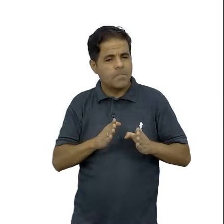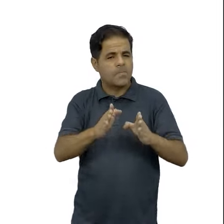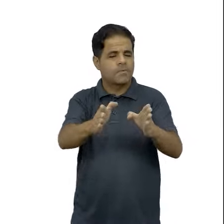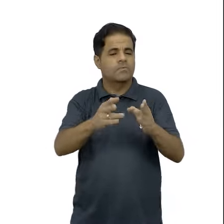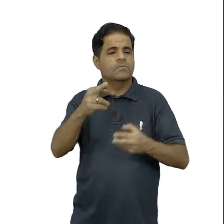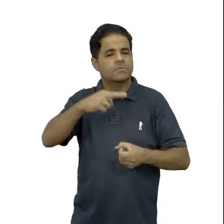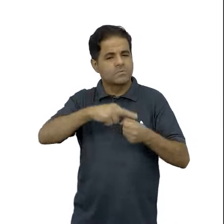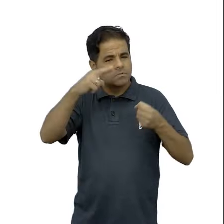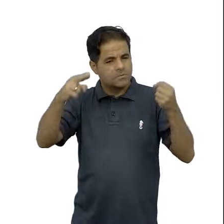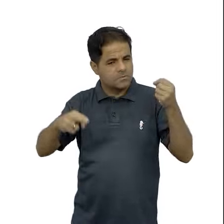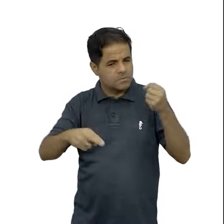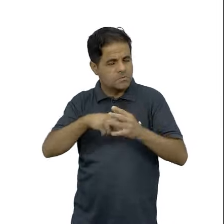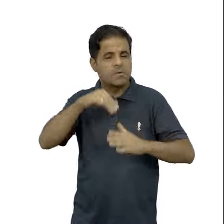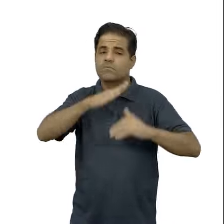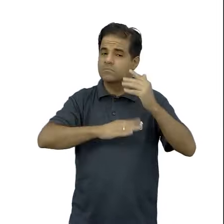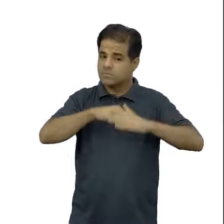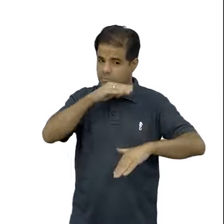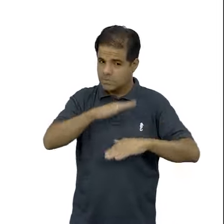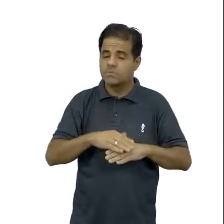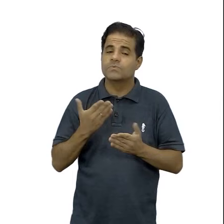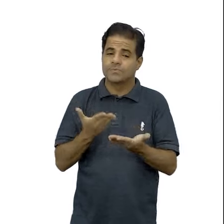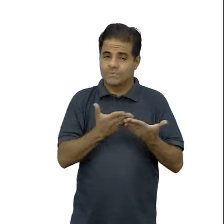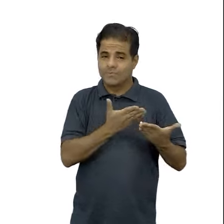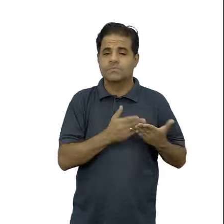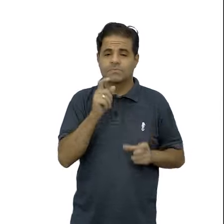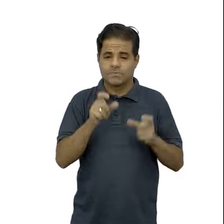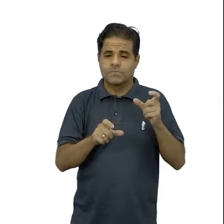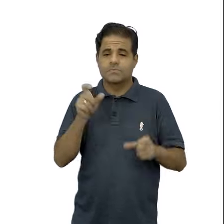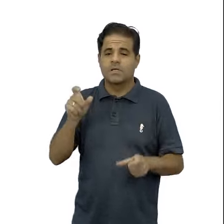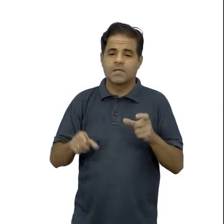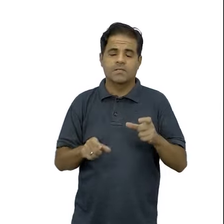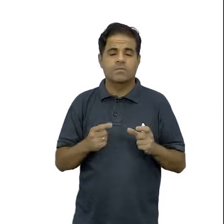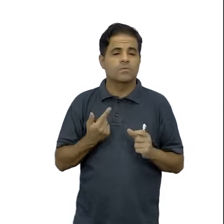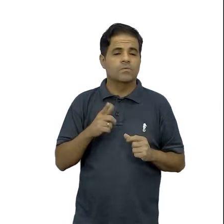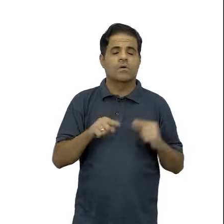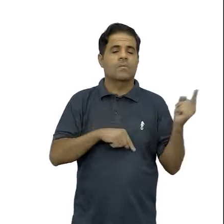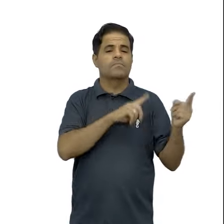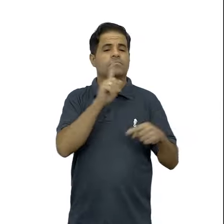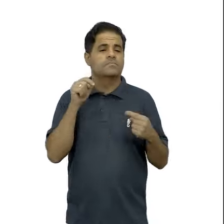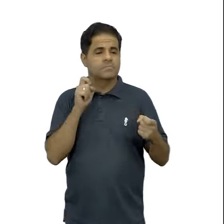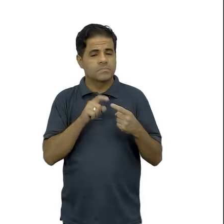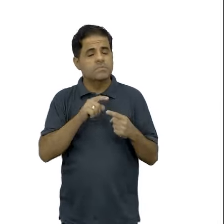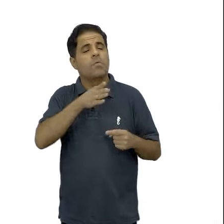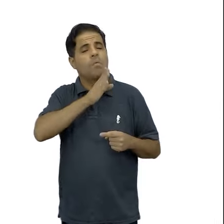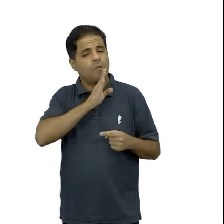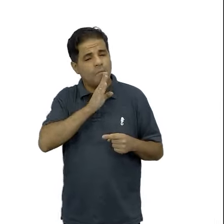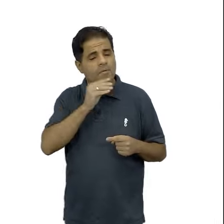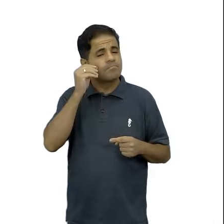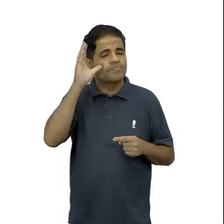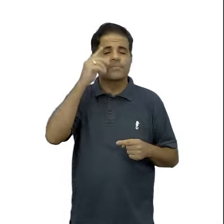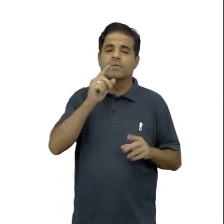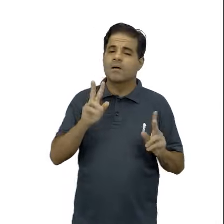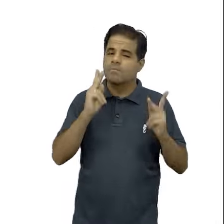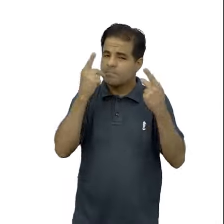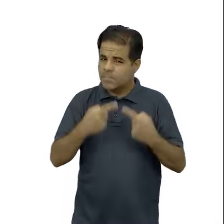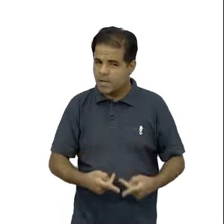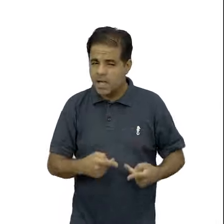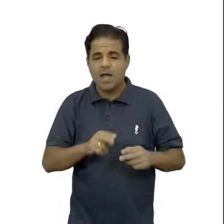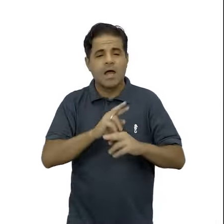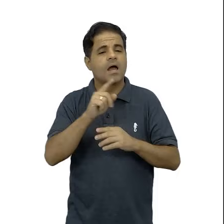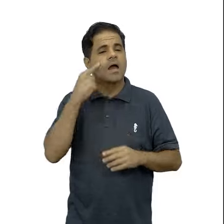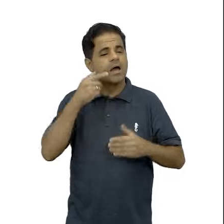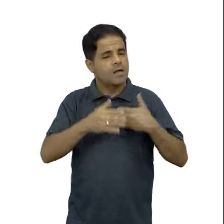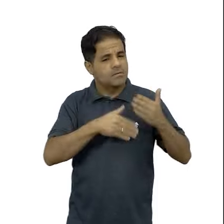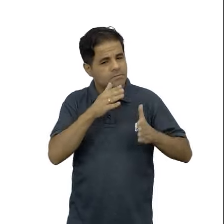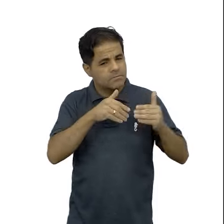de recuperação das aprendizagens dos estudantes. Um outro objetivo é conhecer e reconhecer a